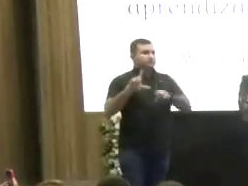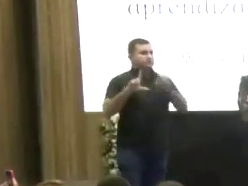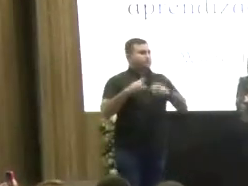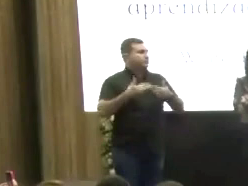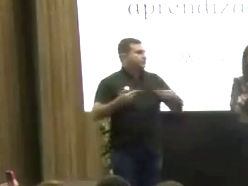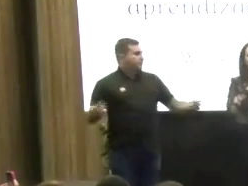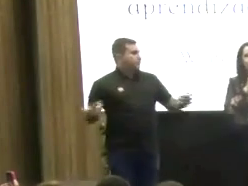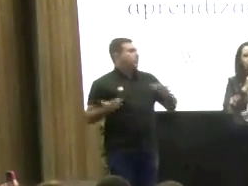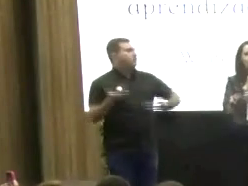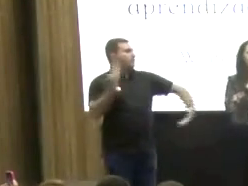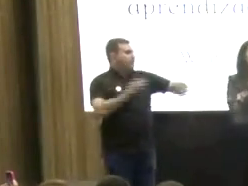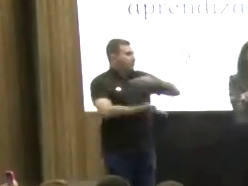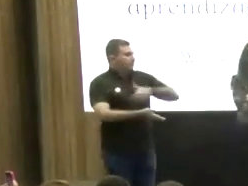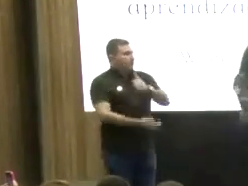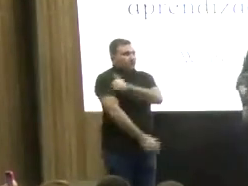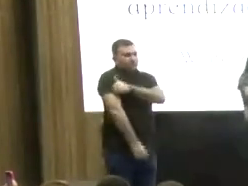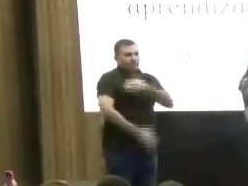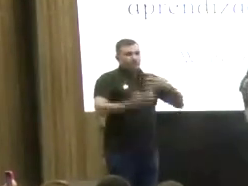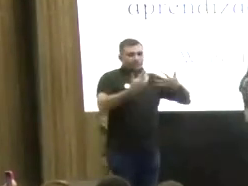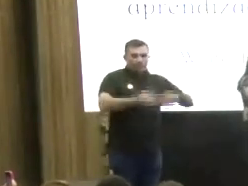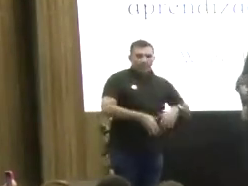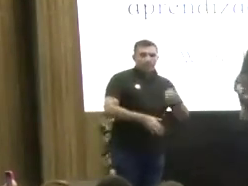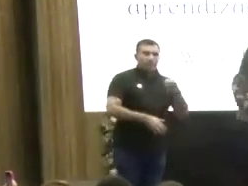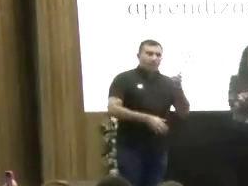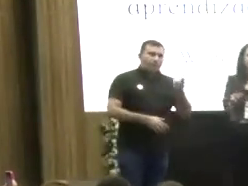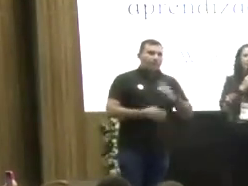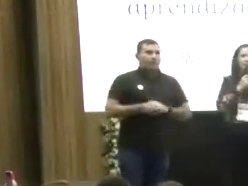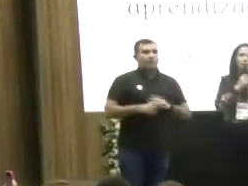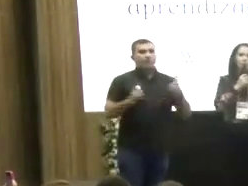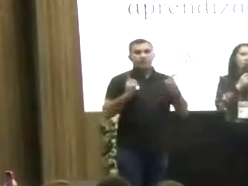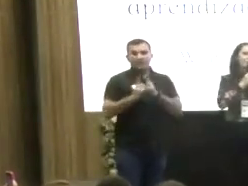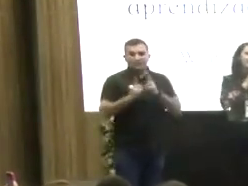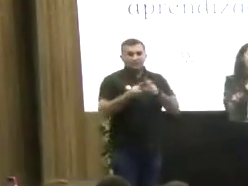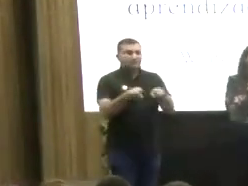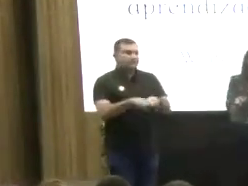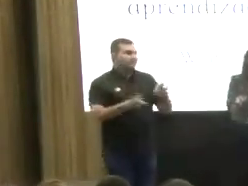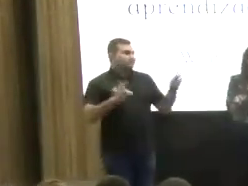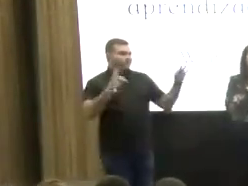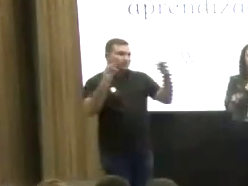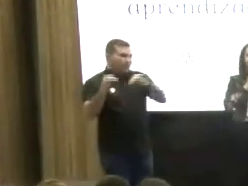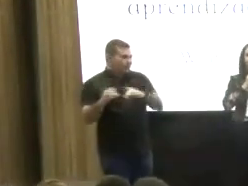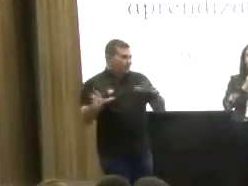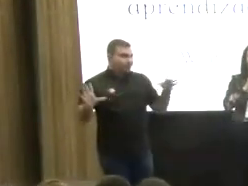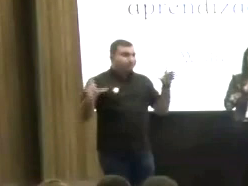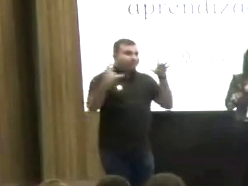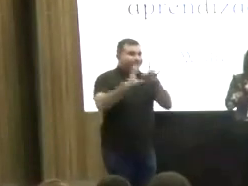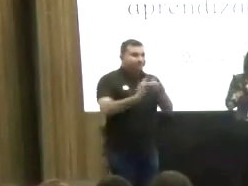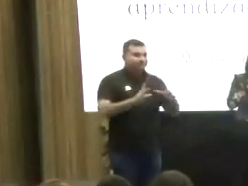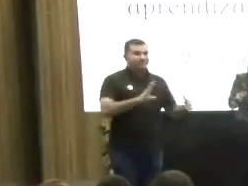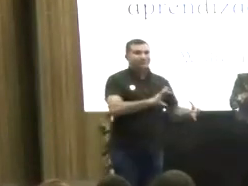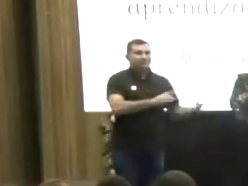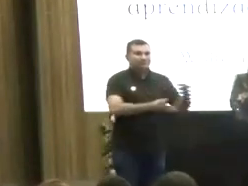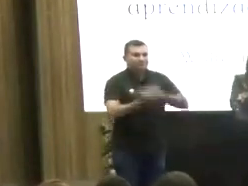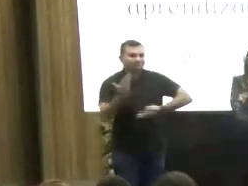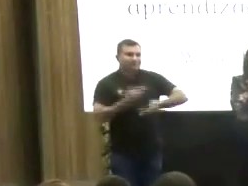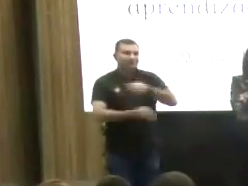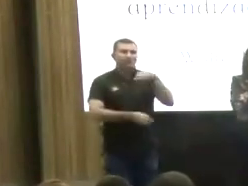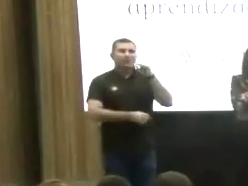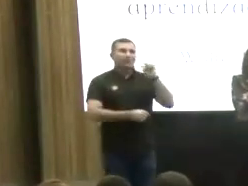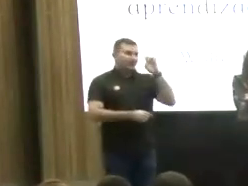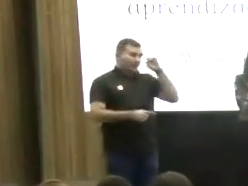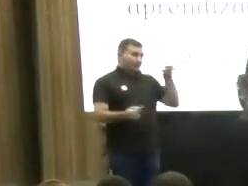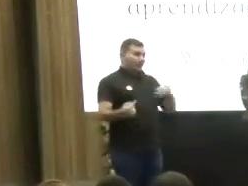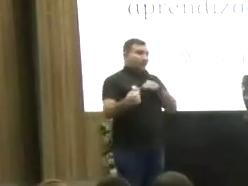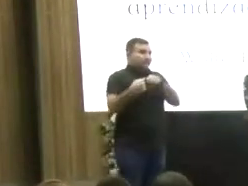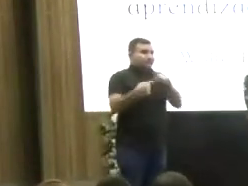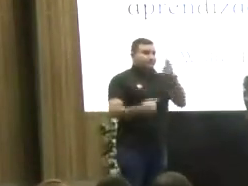da rede, alunos do IF ou da UF, né, e estão todos engajados no sentido de compreender